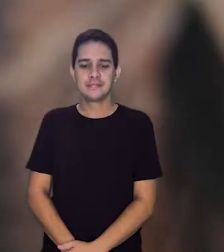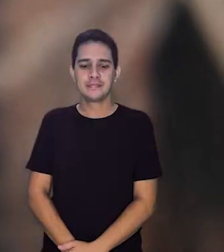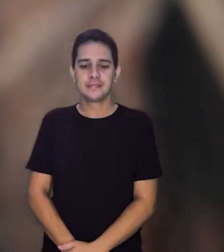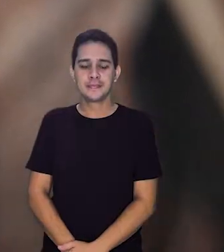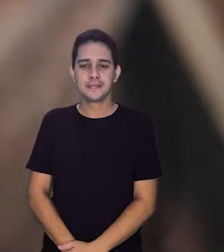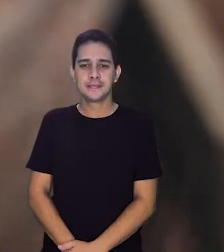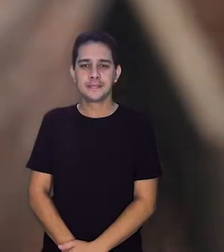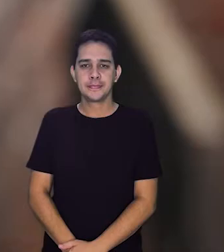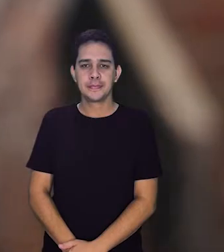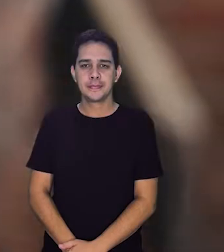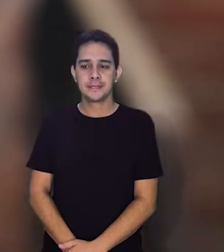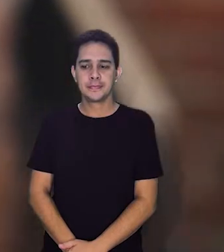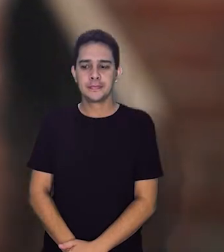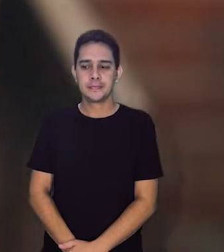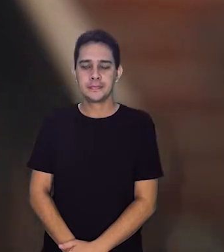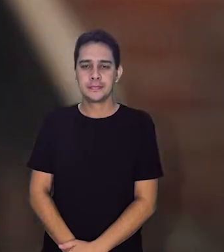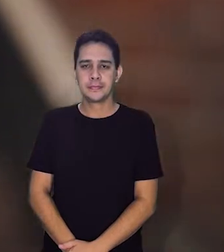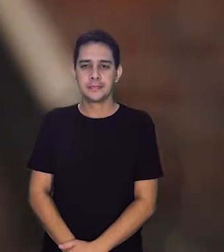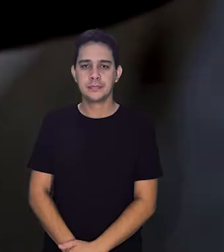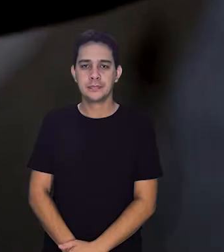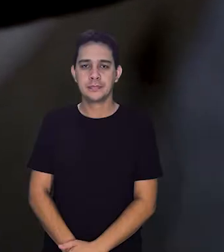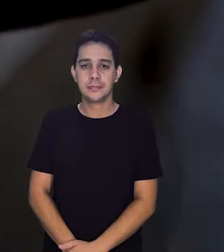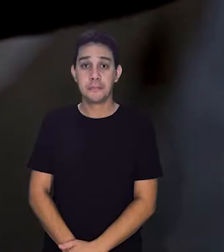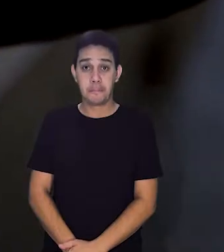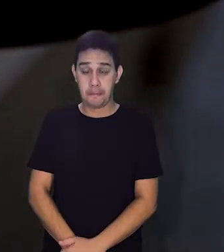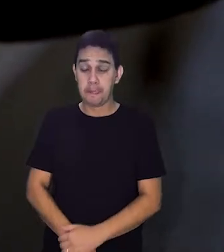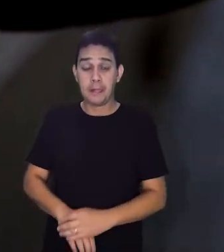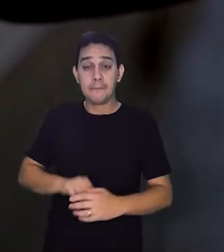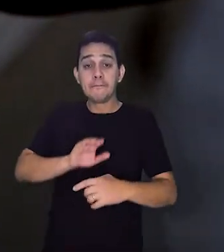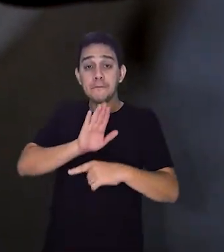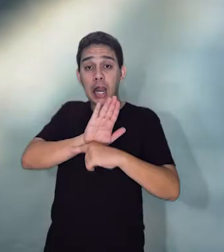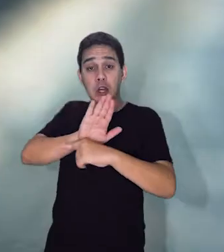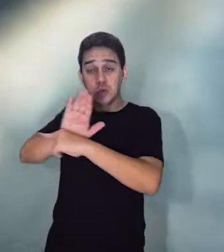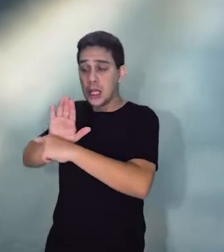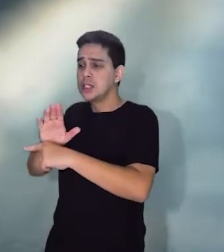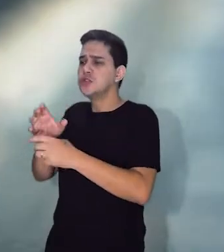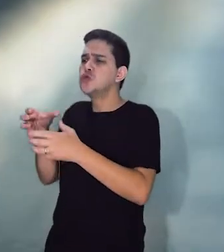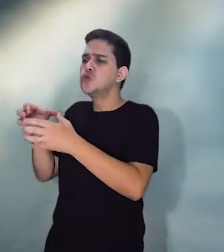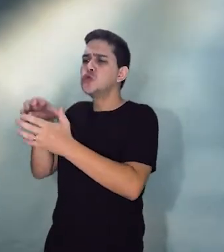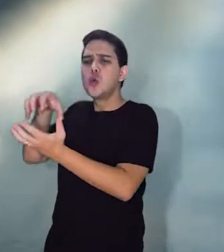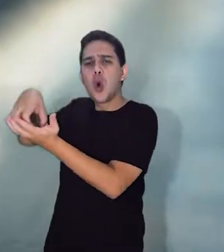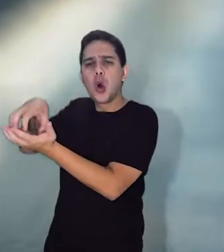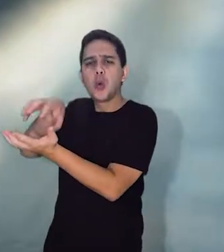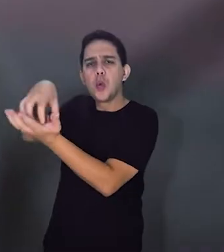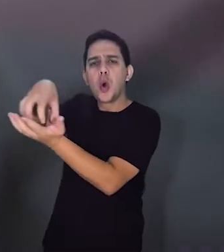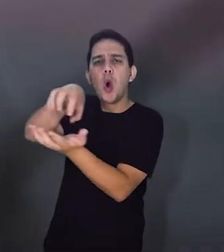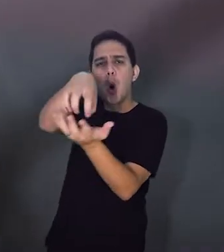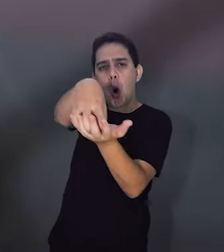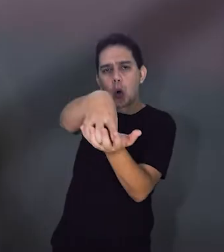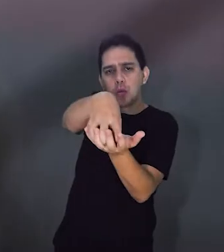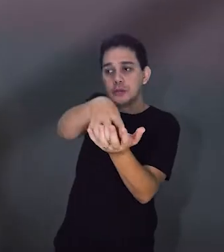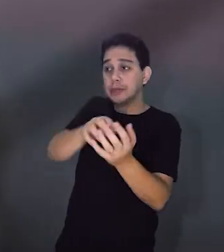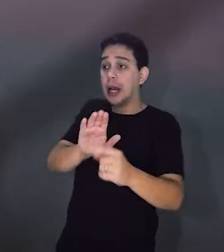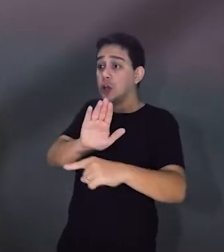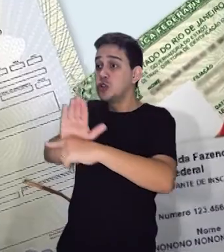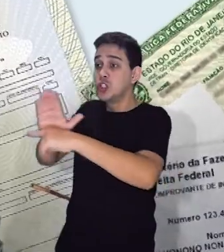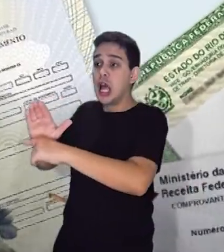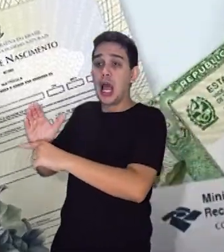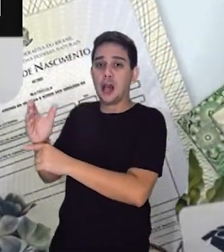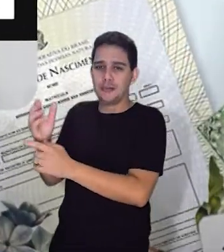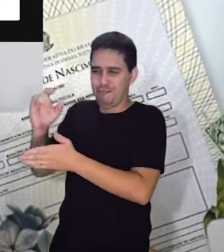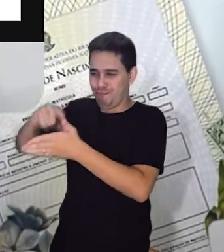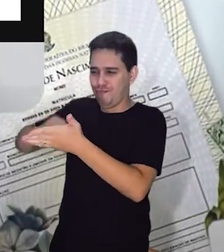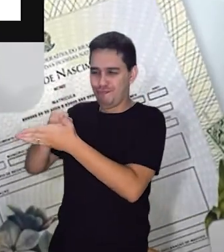Para contribuir com outros órgãos na identificação de crianças e adolescentes, o MPRJ criou também